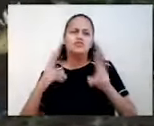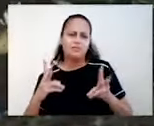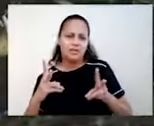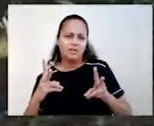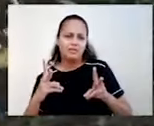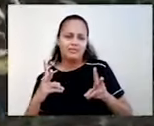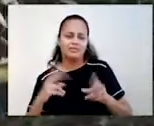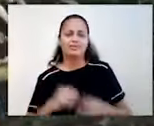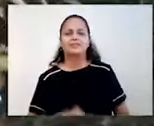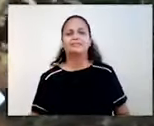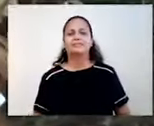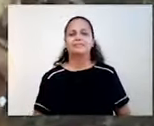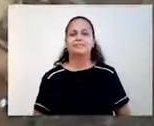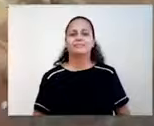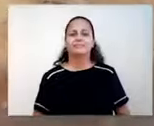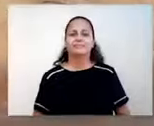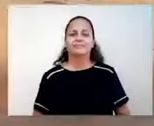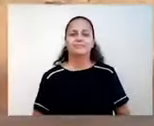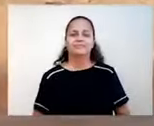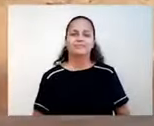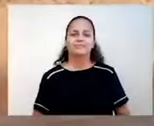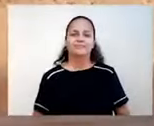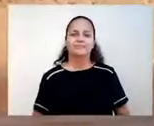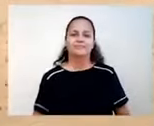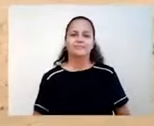esses grandes predadores das Américas.